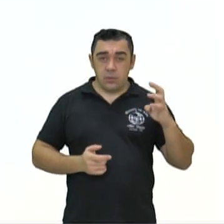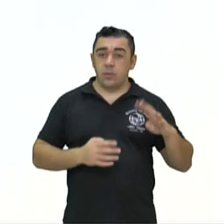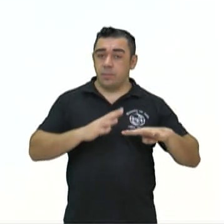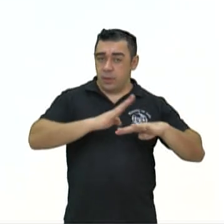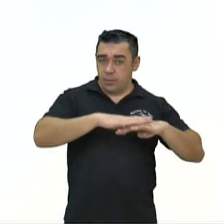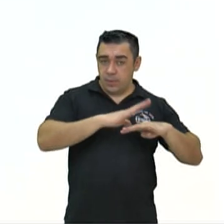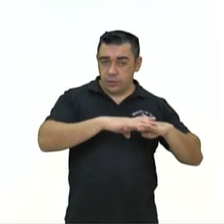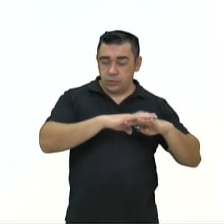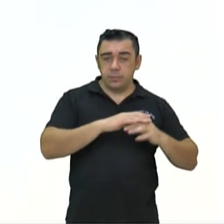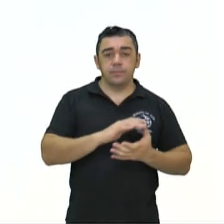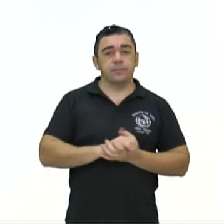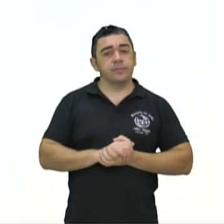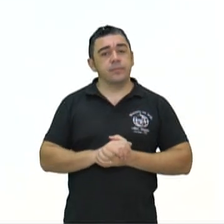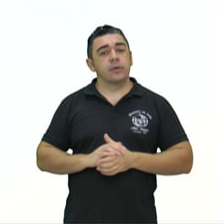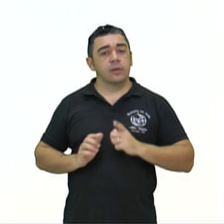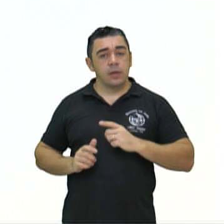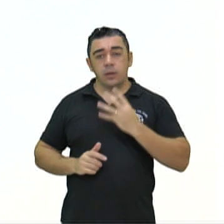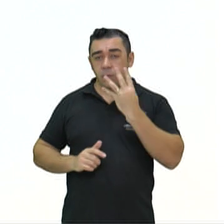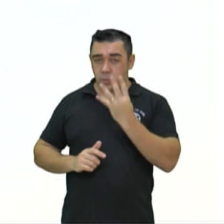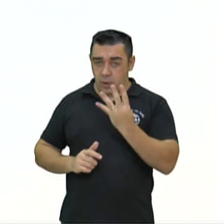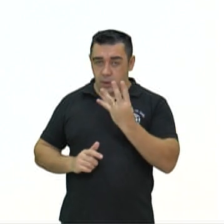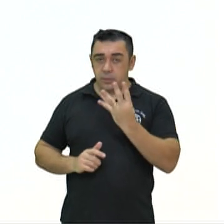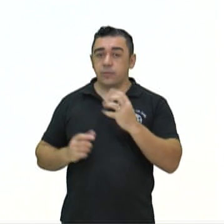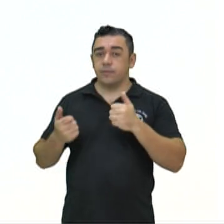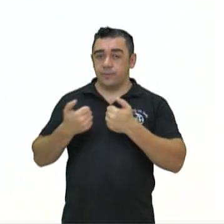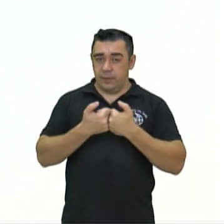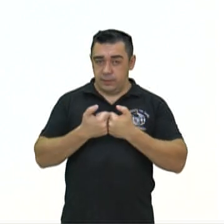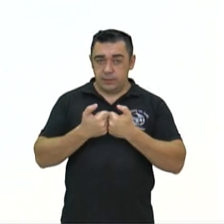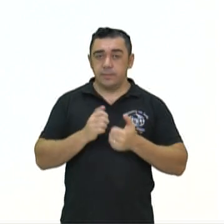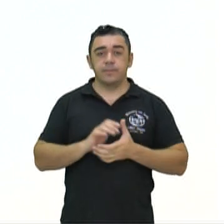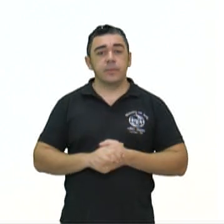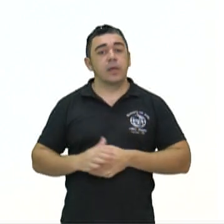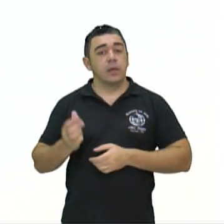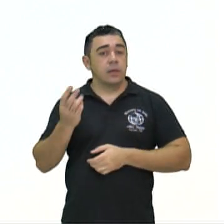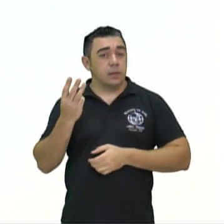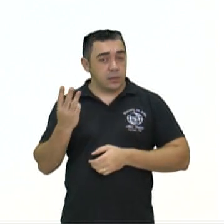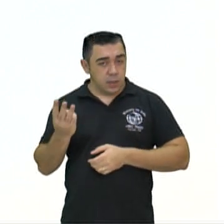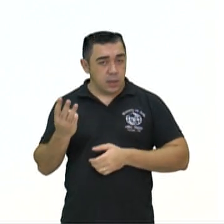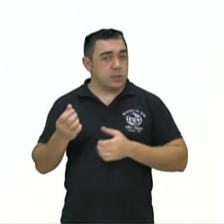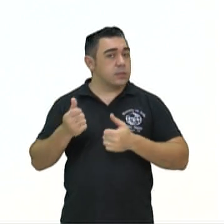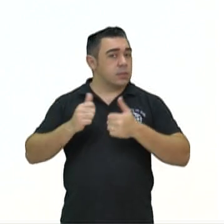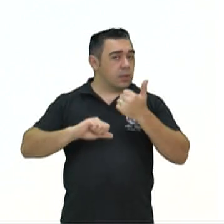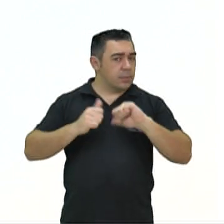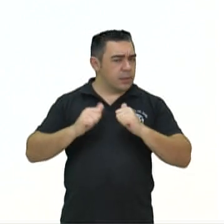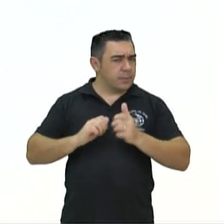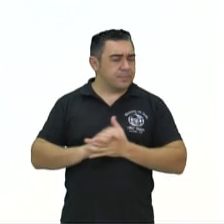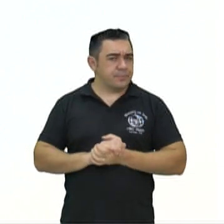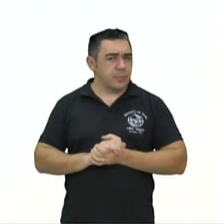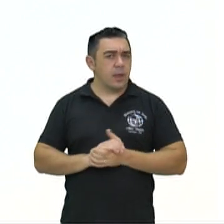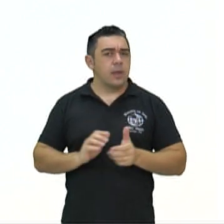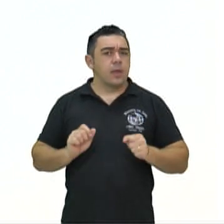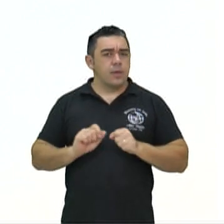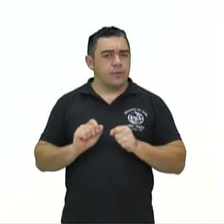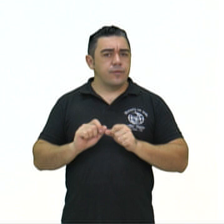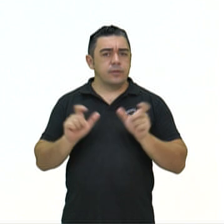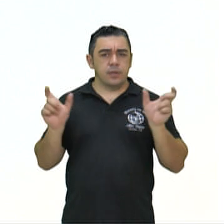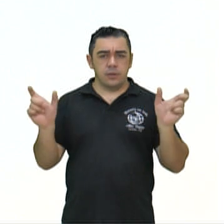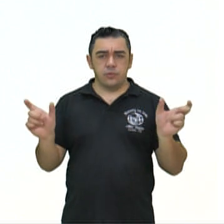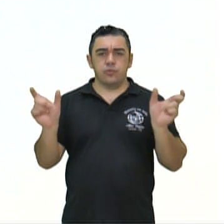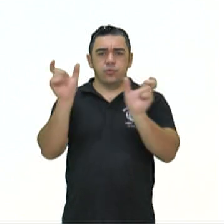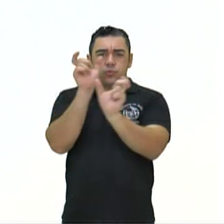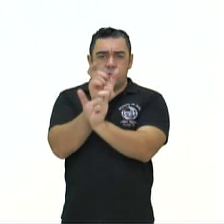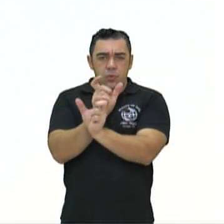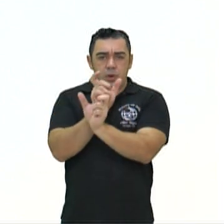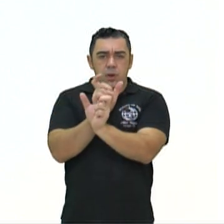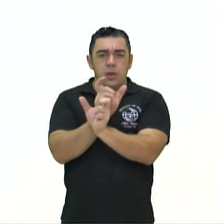livros de matemática, 4 livros de física e 3 livros de química. Eu vou trocar eles